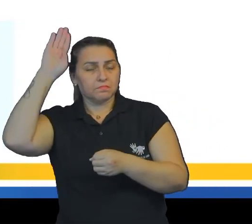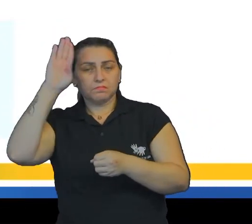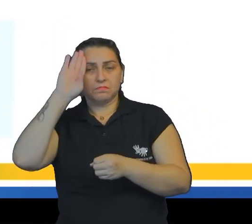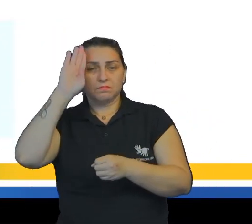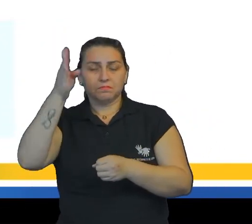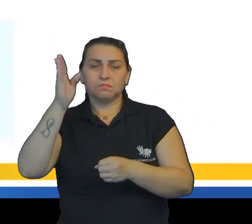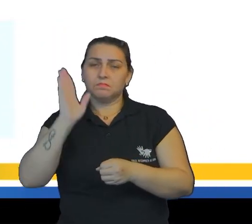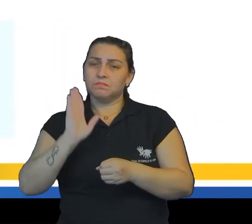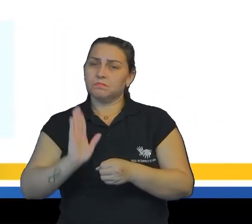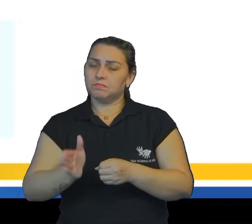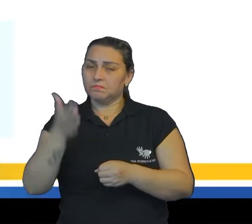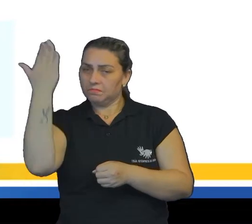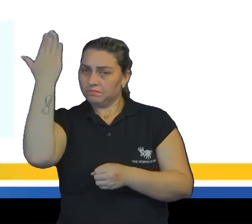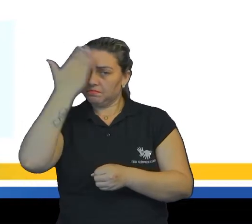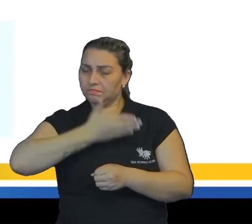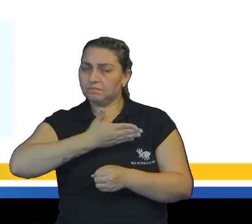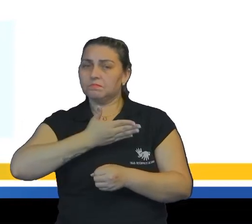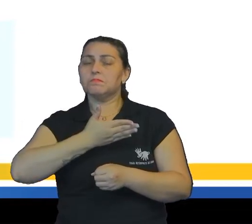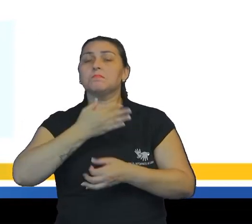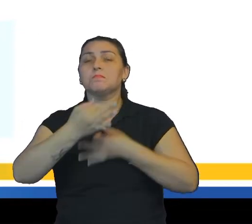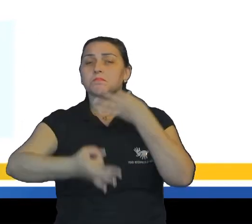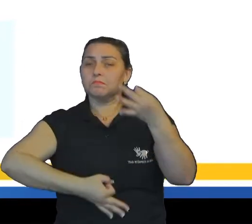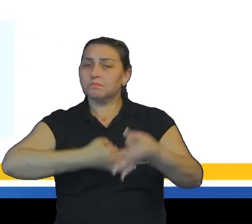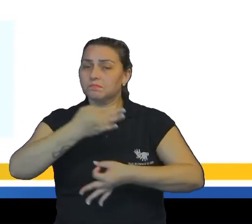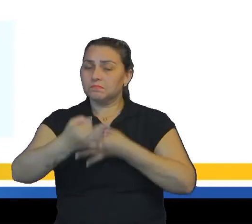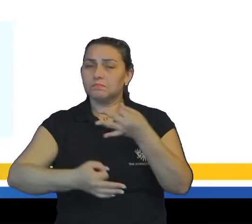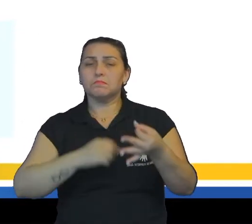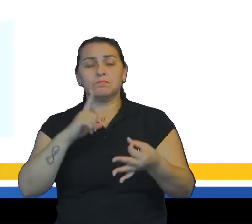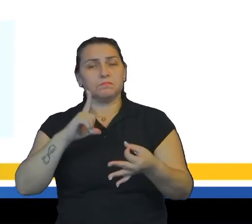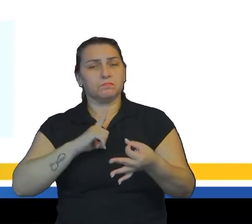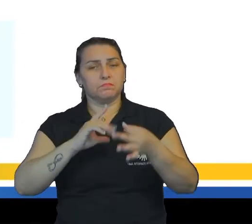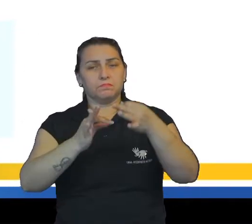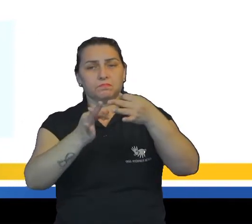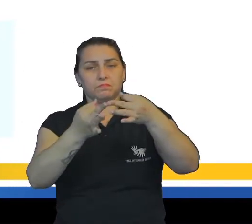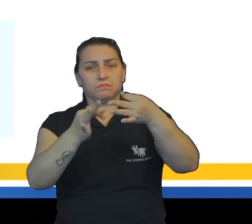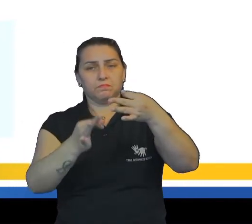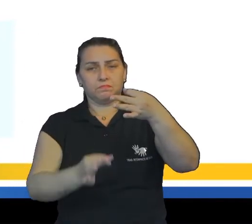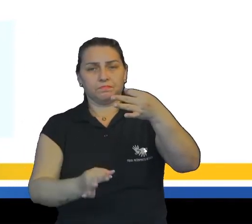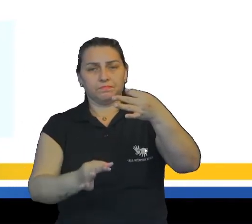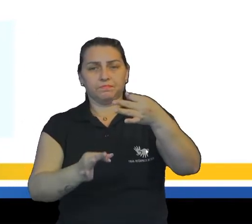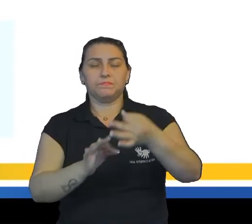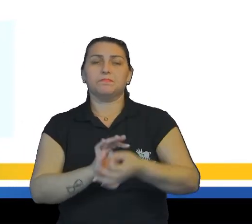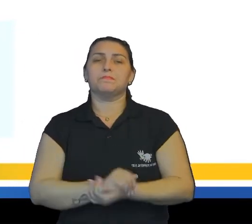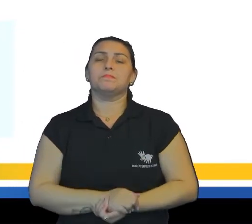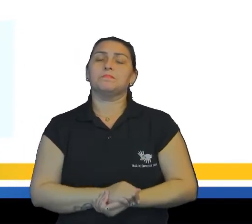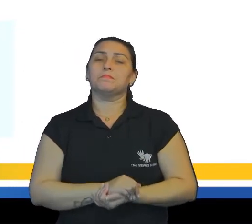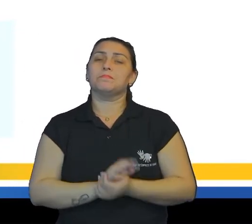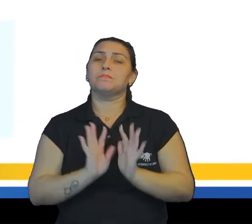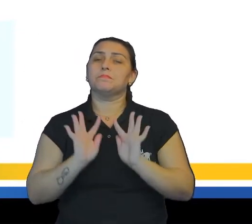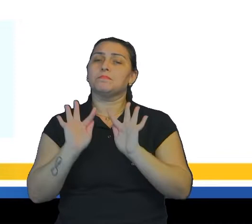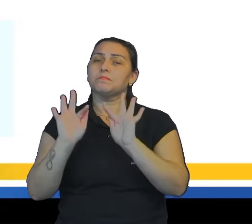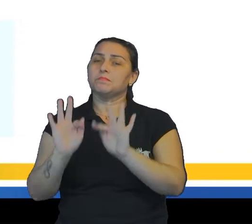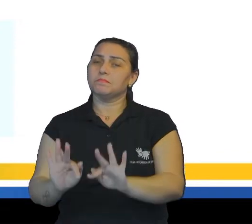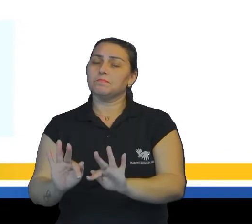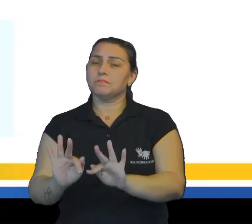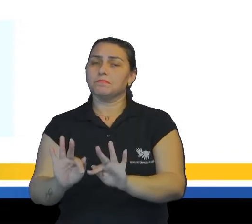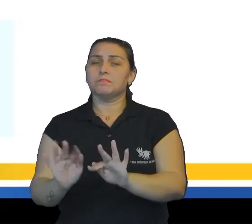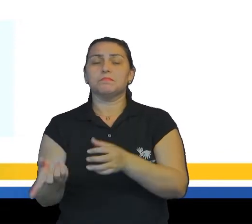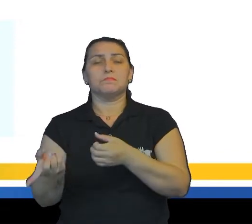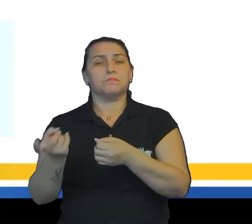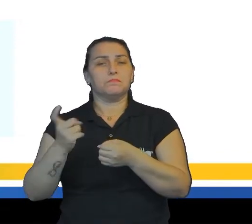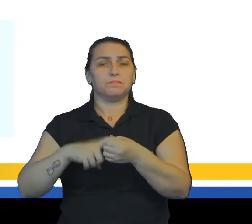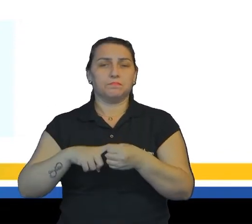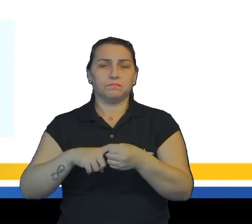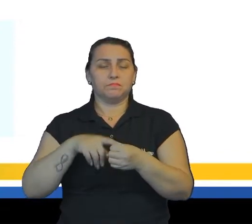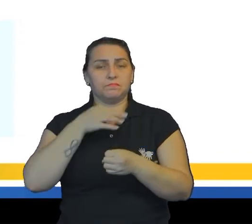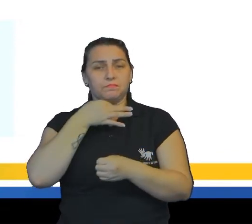já respaldada pelos argumentos desenvolvidos ao longo do texto. Então, a conclusão, pessoal, vocês vão retomar